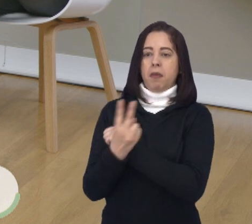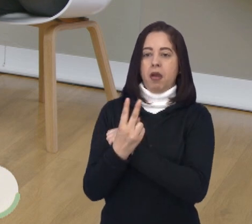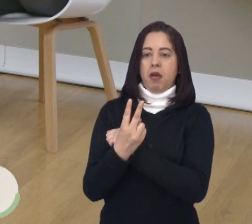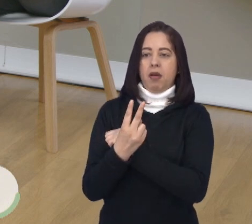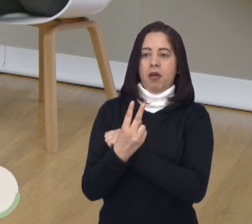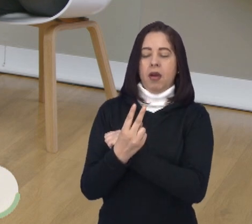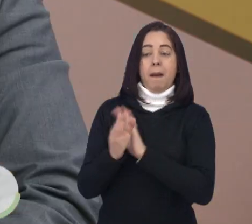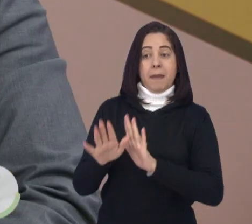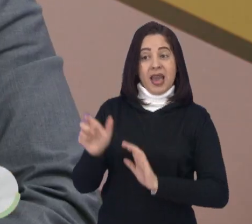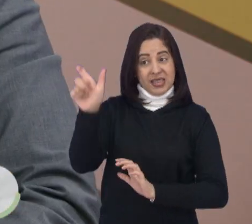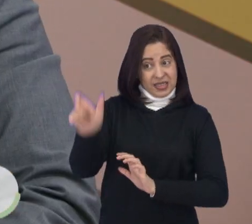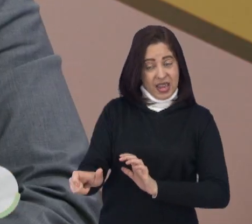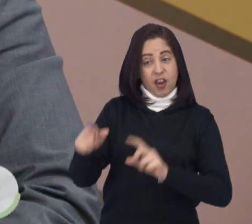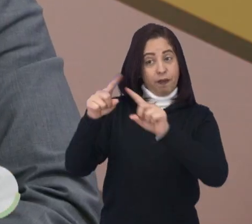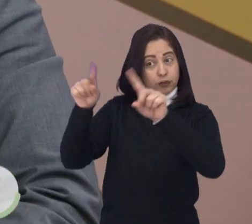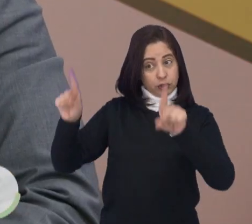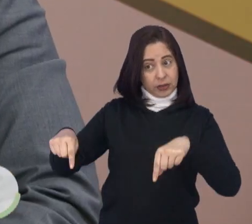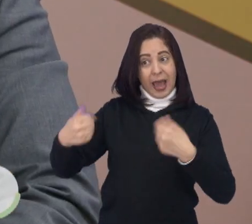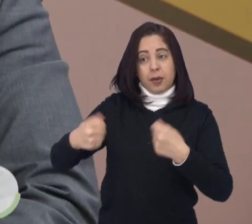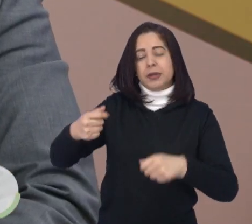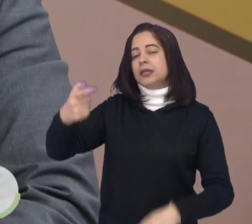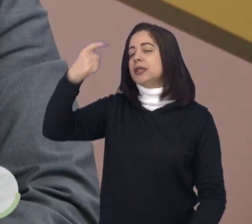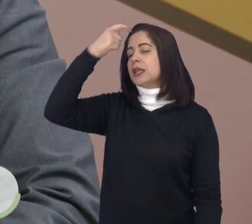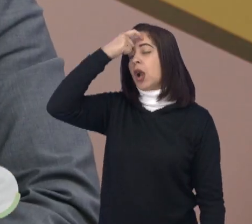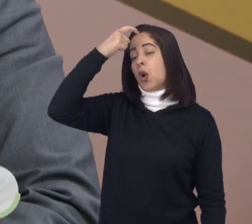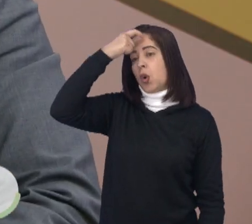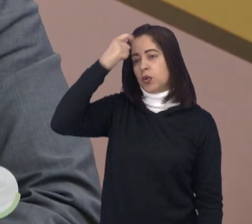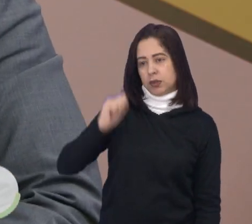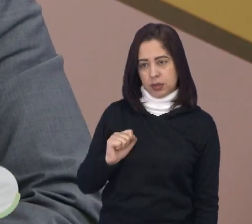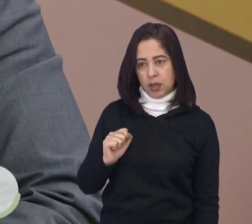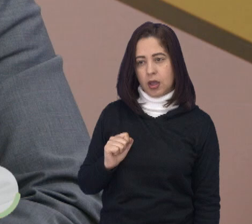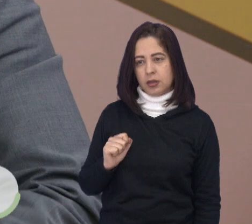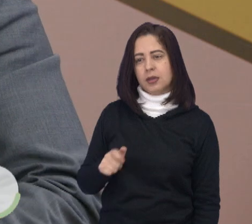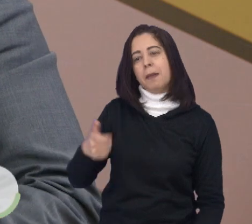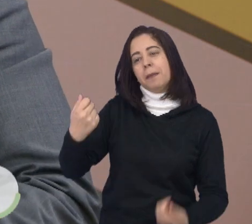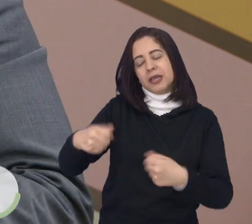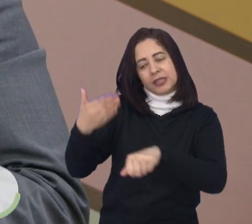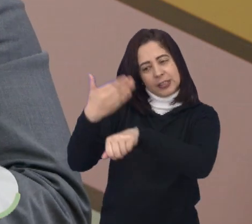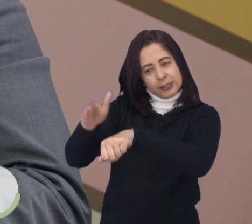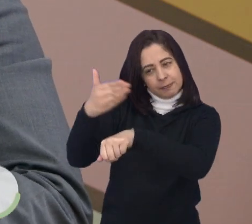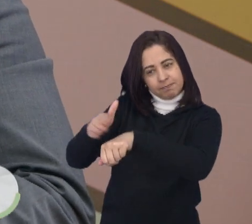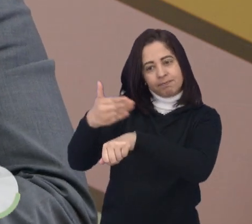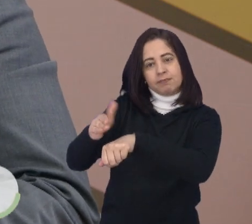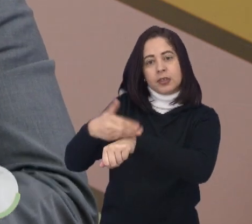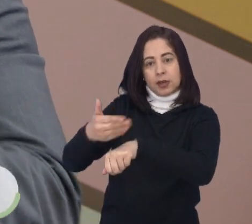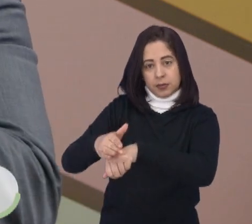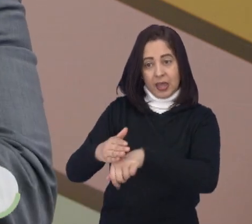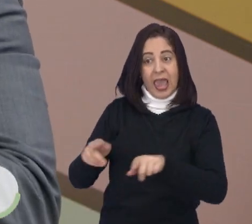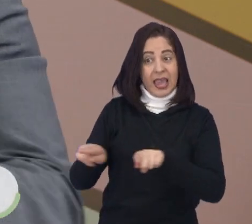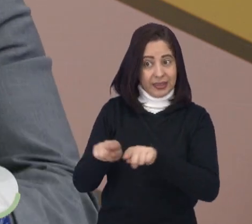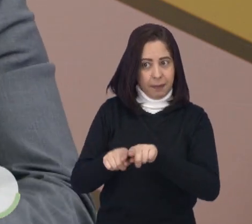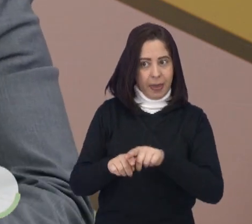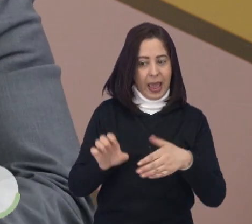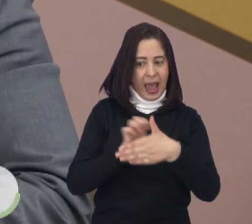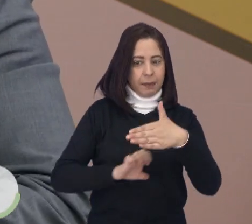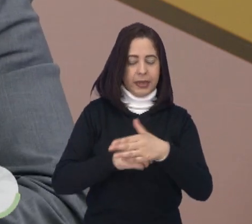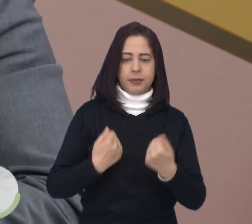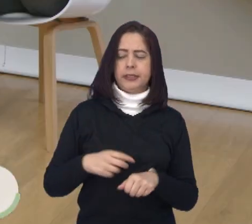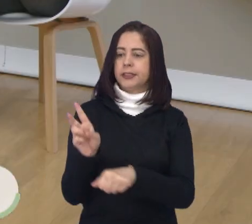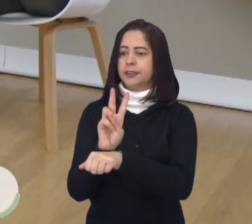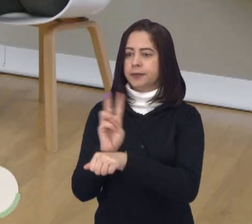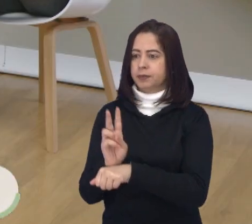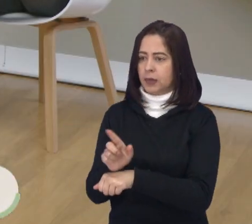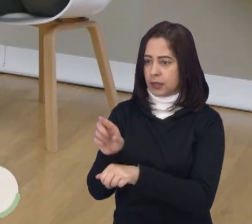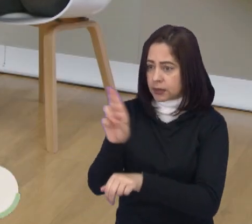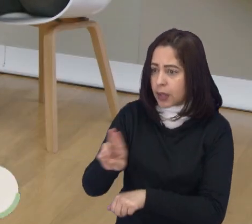dele, né? E uma vez que você entregou, você treinou, conscientizou, também é necessário fiscalizar, ver se toda a equipe está utilizando para